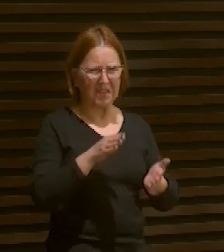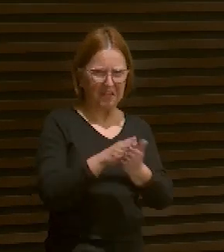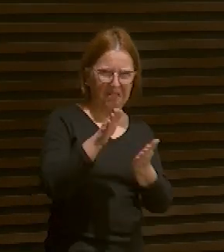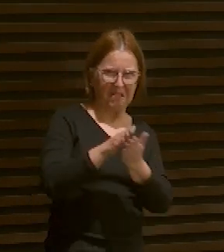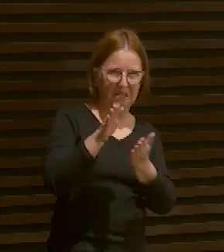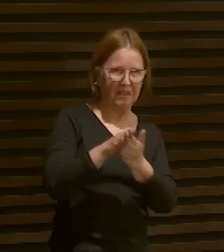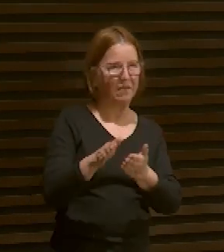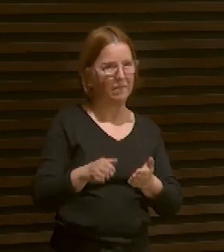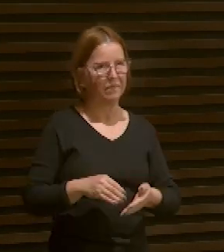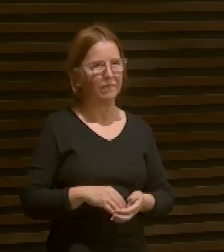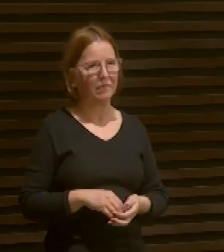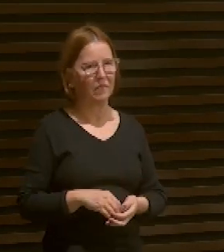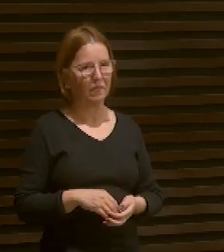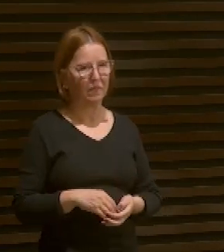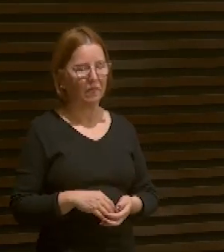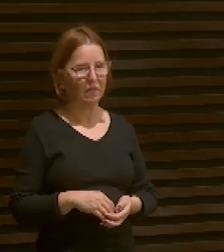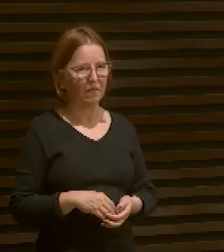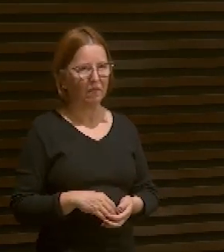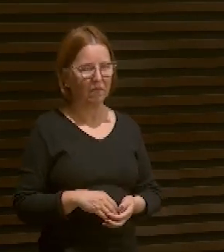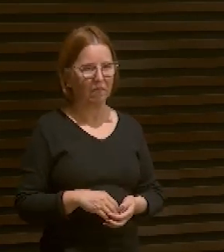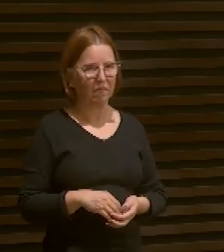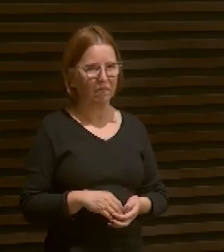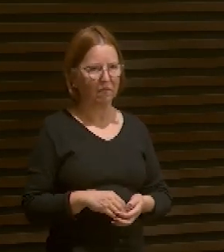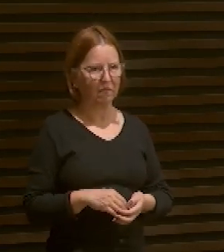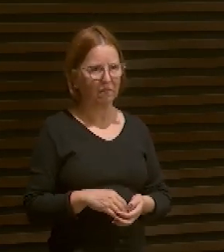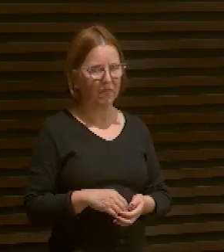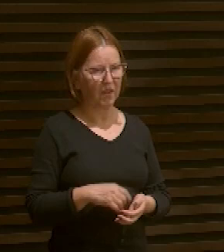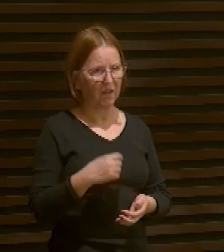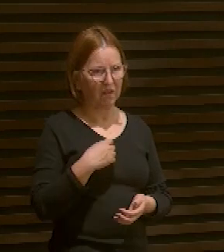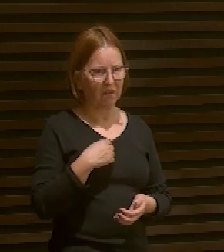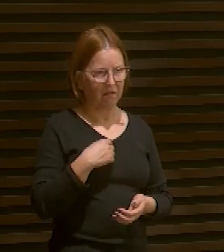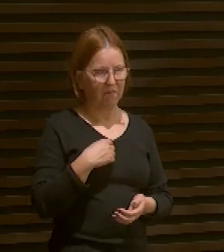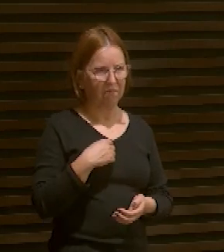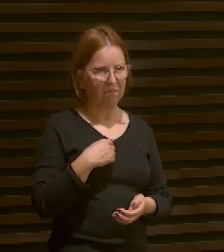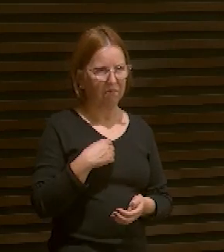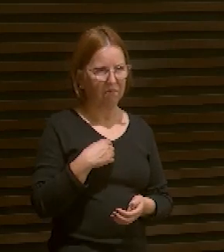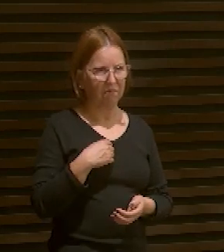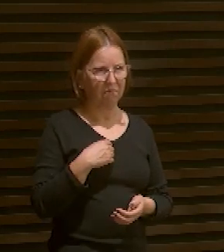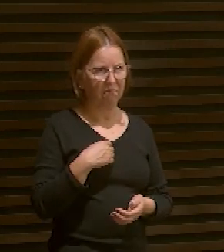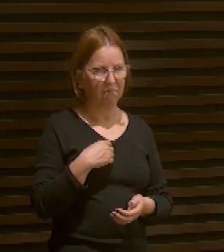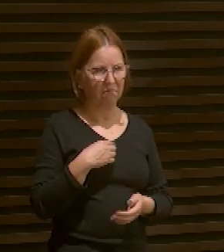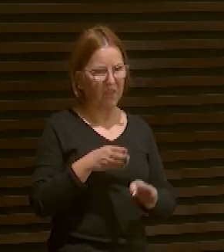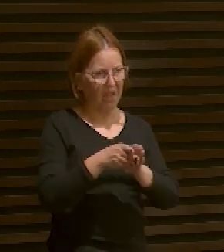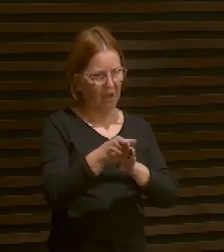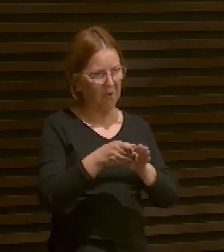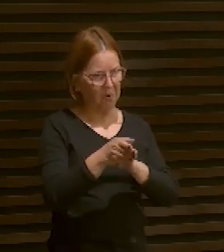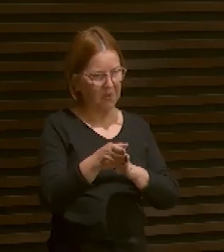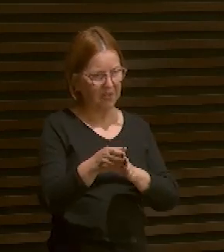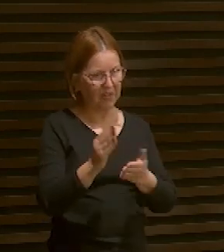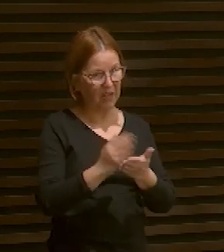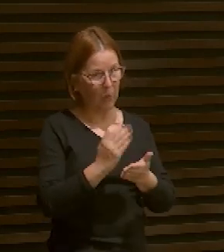gastar. Nós temos trabalhado com alguns, até irmãos, que têm problema com